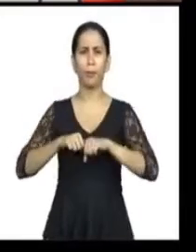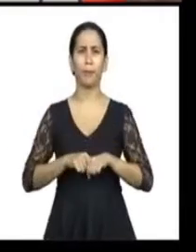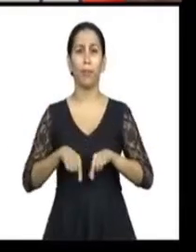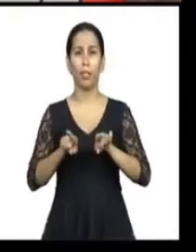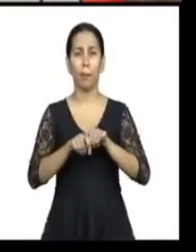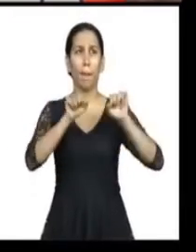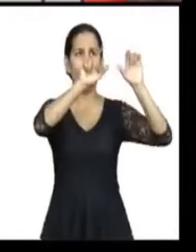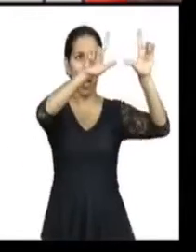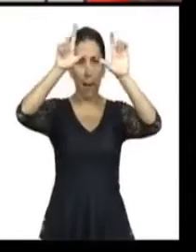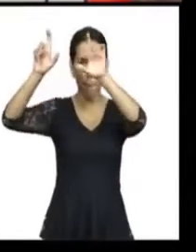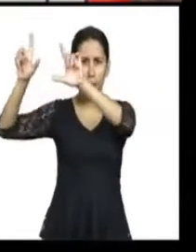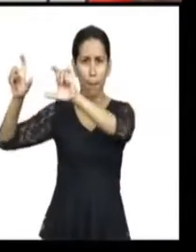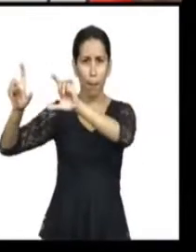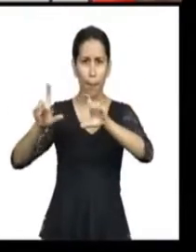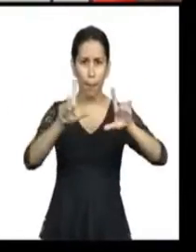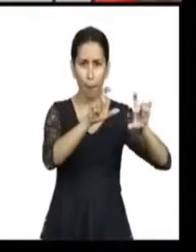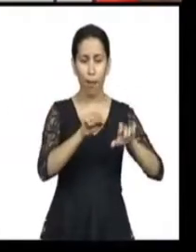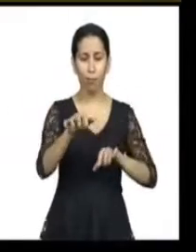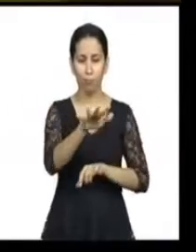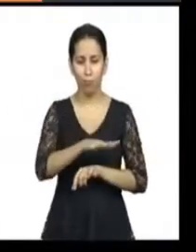de detonação.